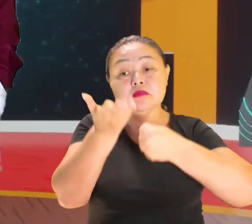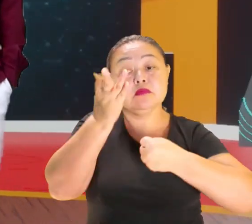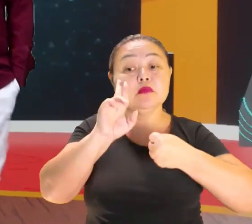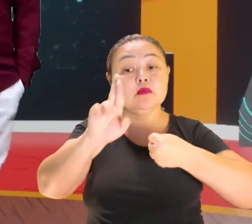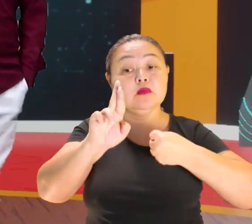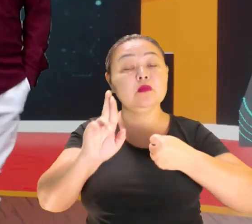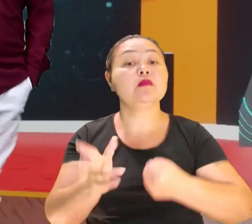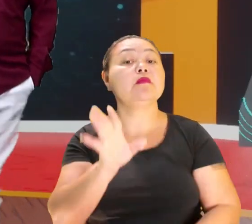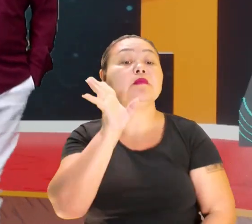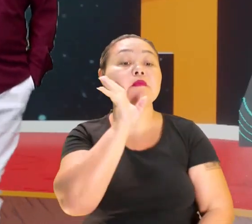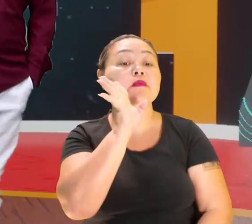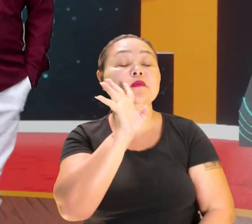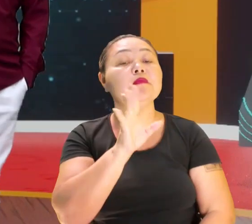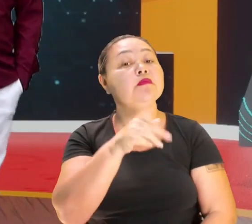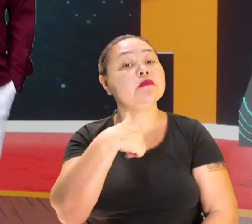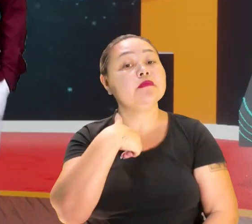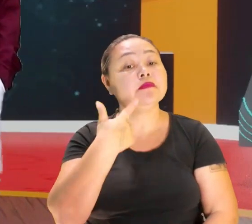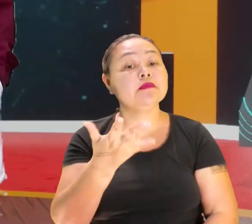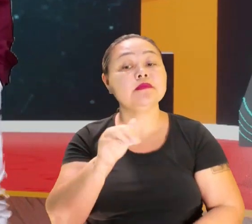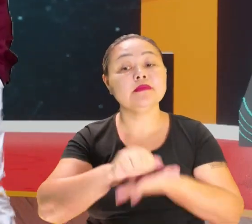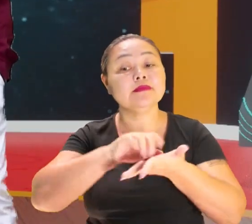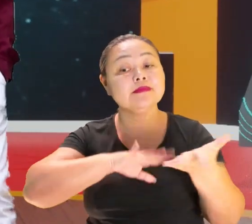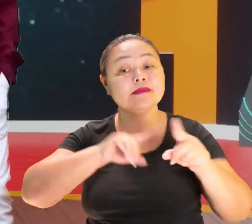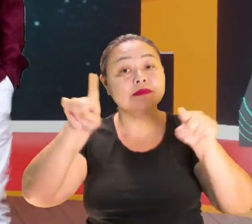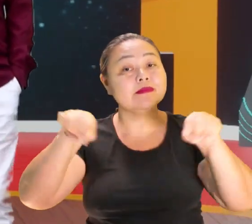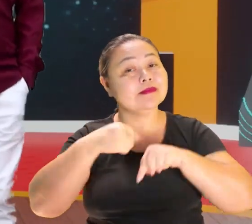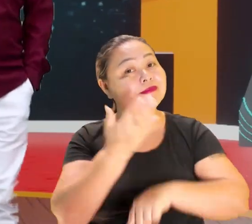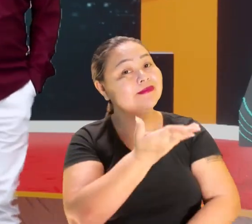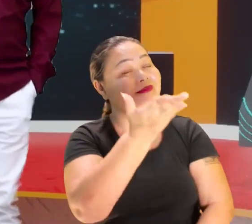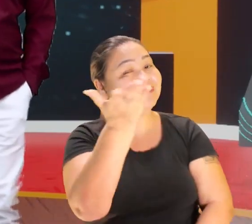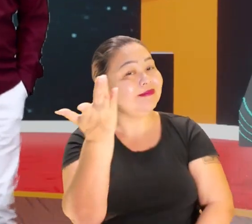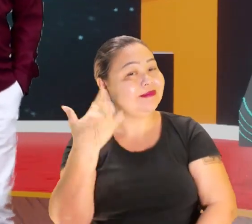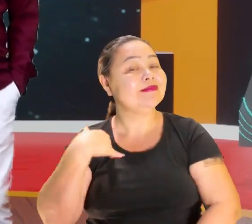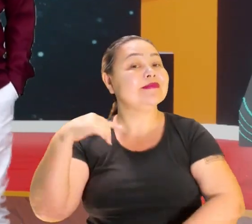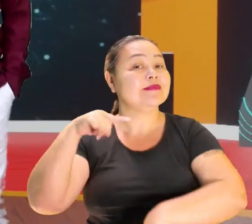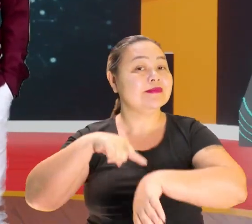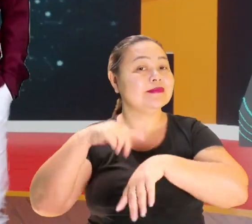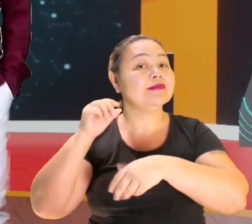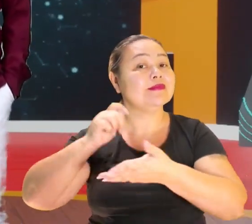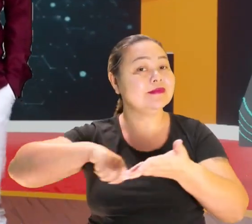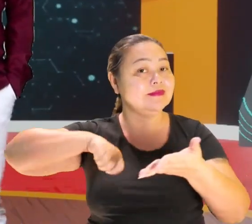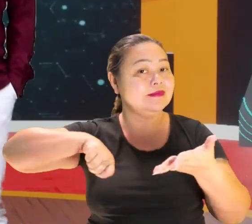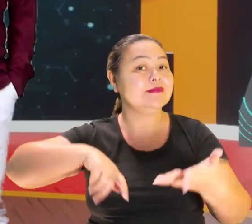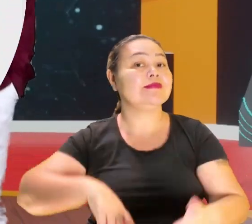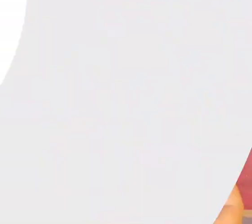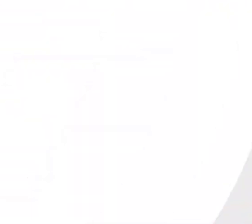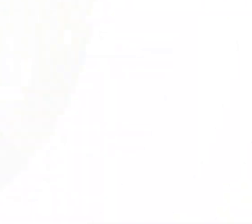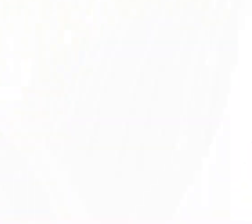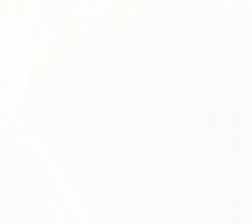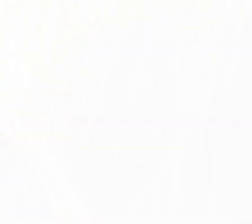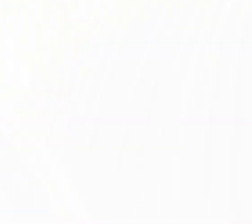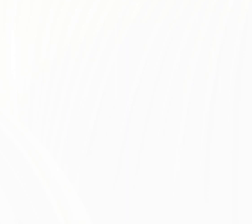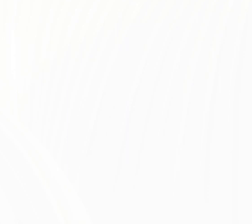expoente. Legal, né? Então vamos de atividade de sala? Agora é com vocês. Já já a gente volta com a correção.